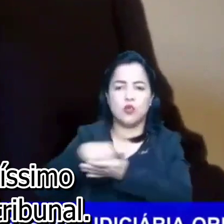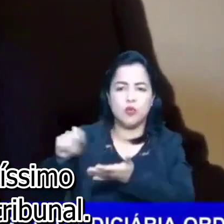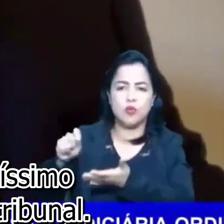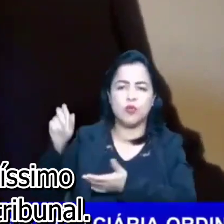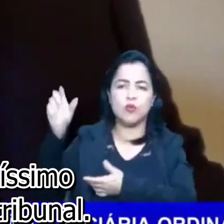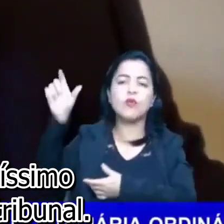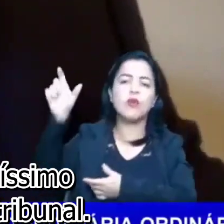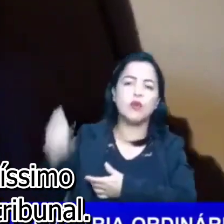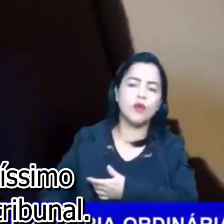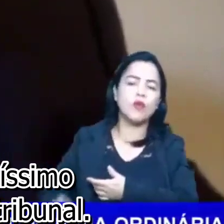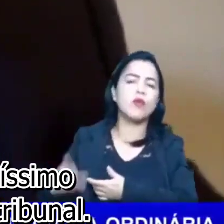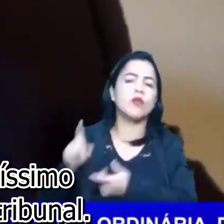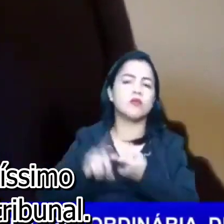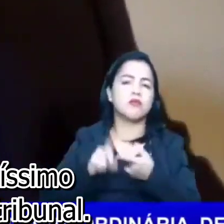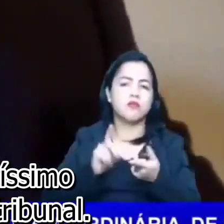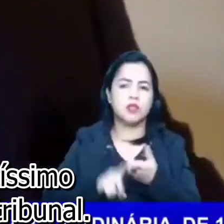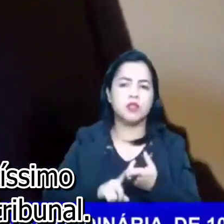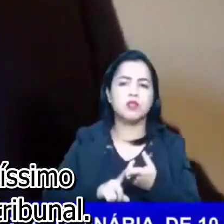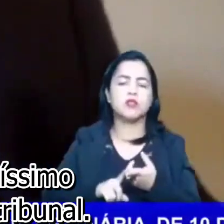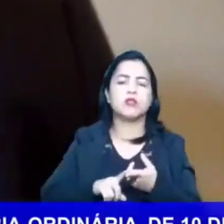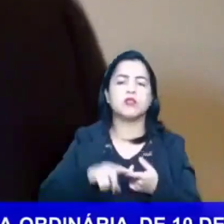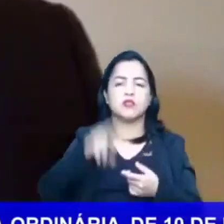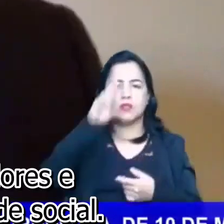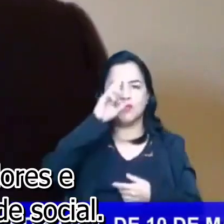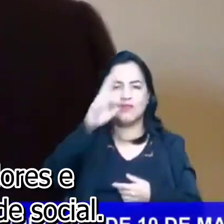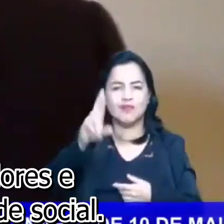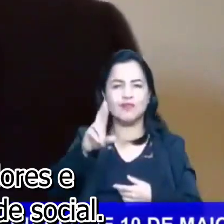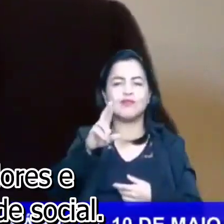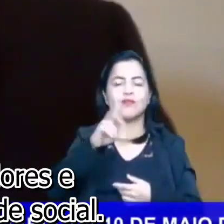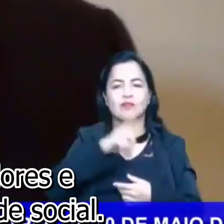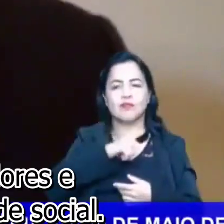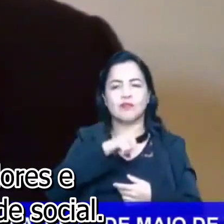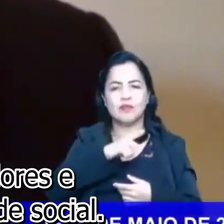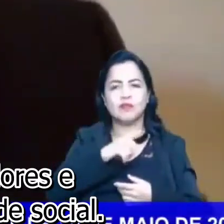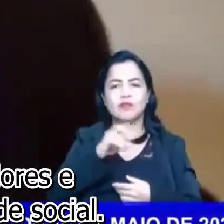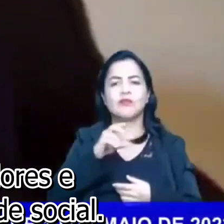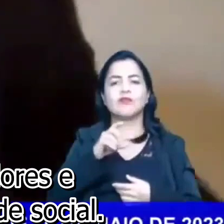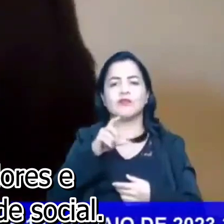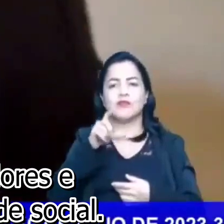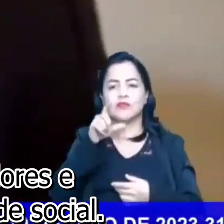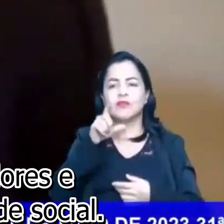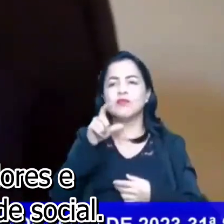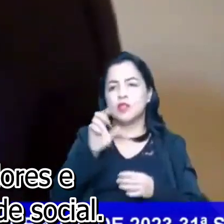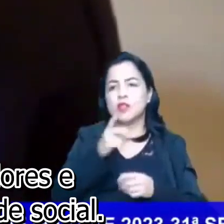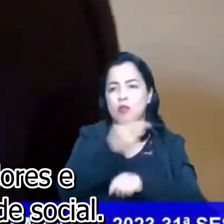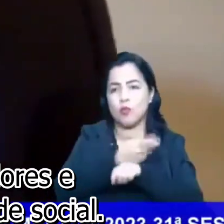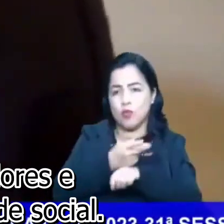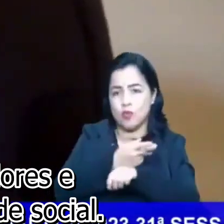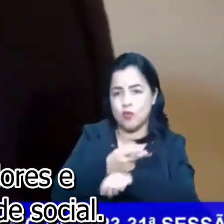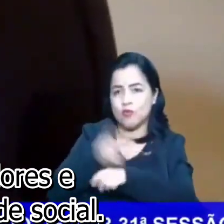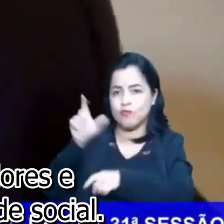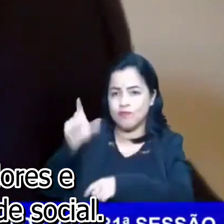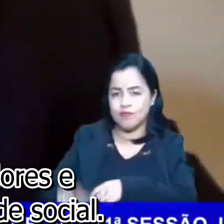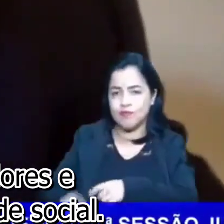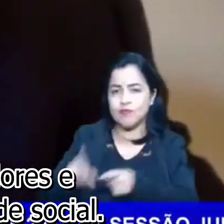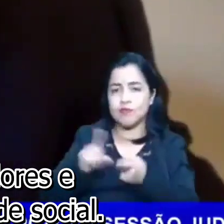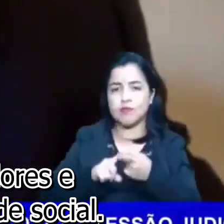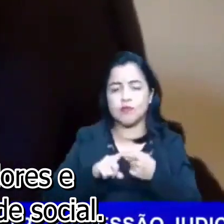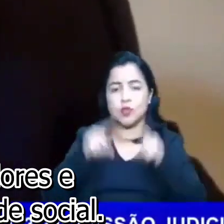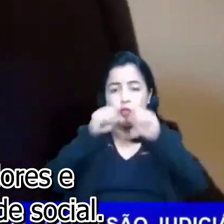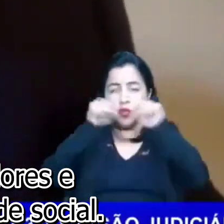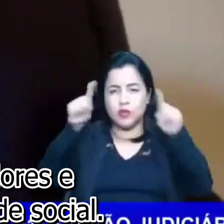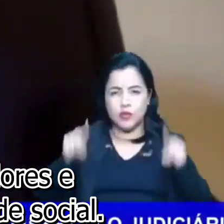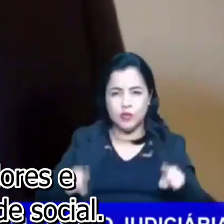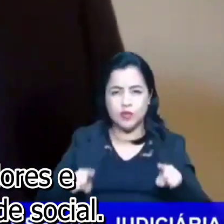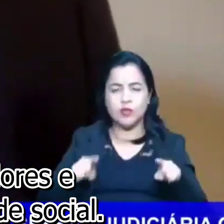excelentíssimo senhores juízes que compõem esse egrégio tribunal, excelentíssimo senhor procurador regional eleitoral, servidores e senhoras